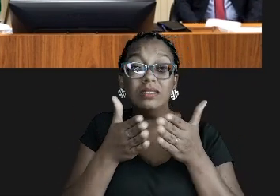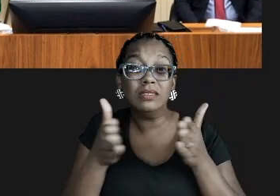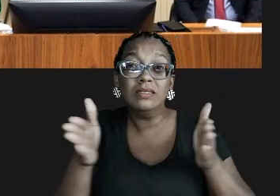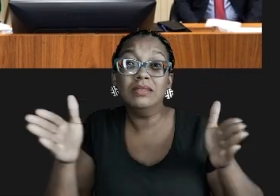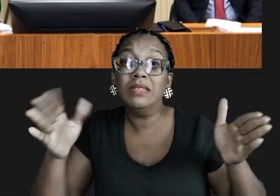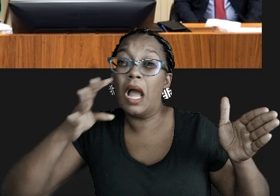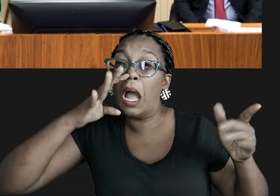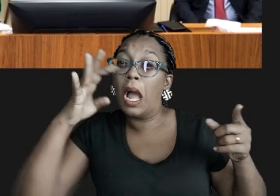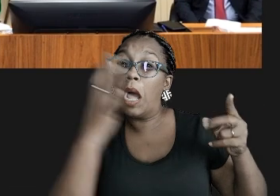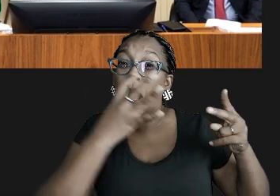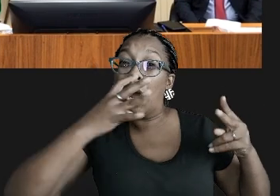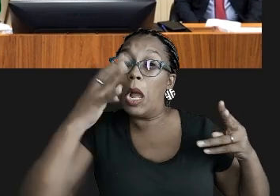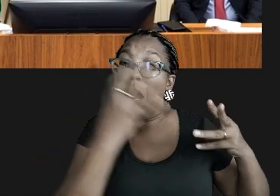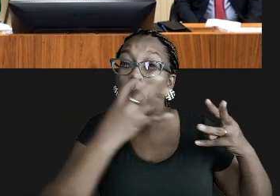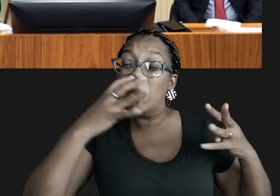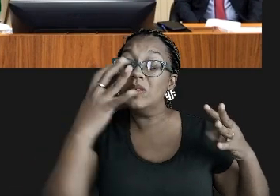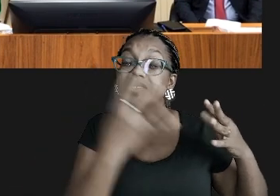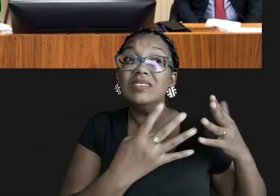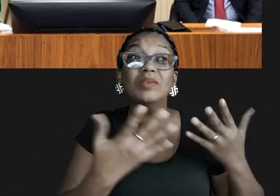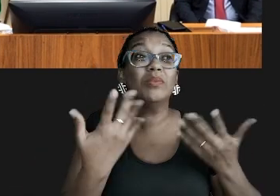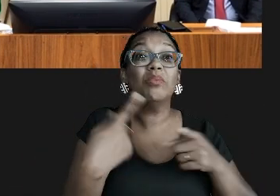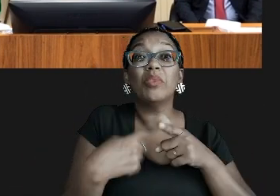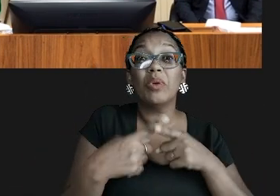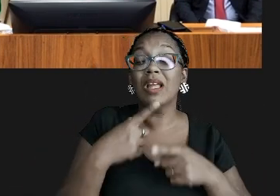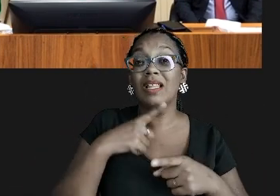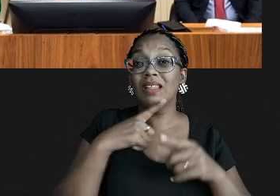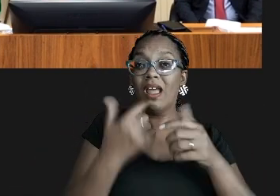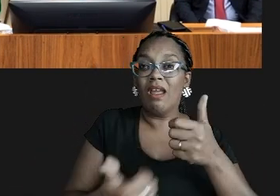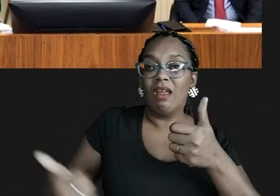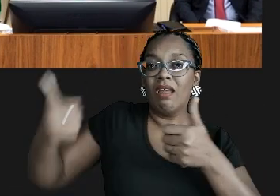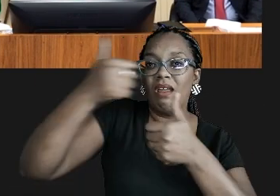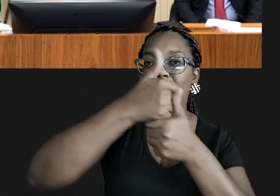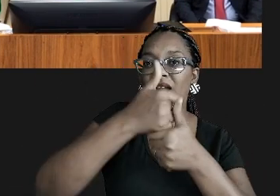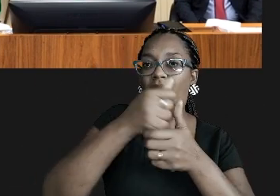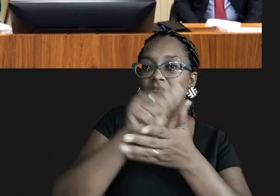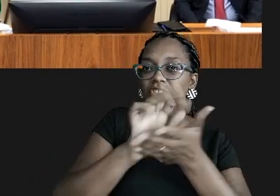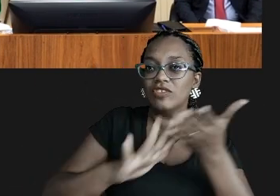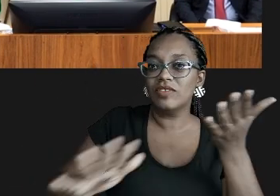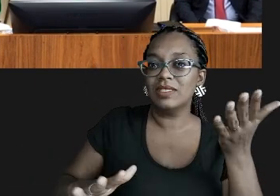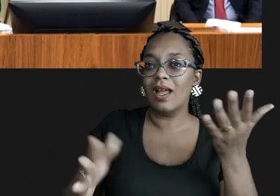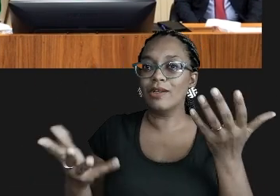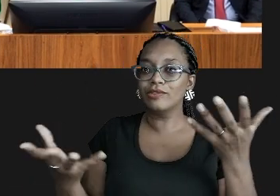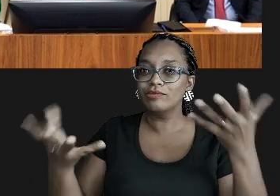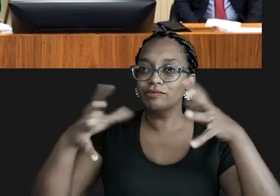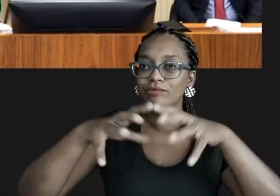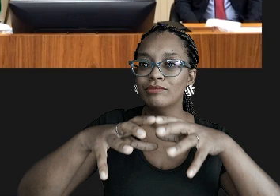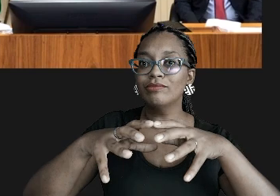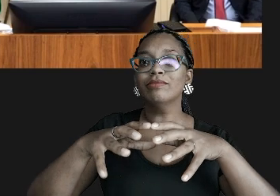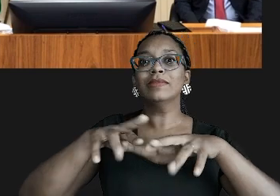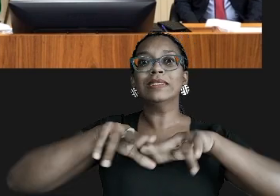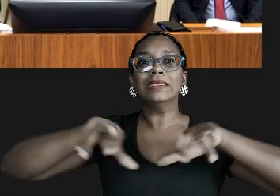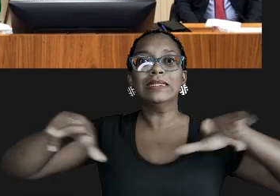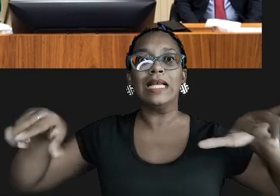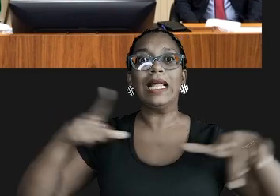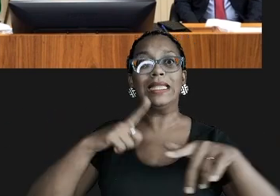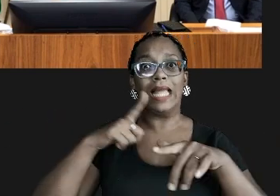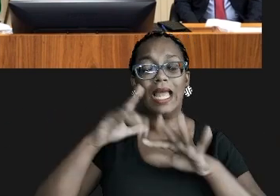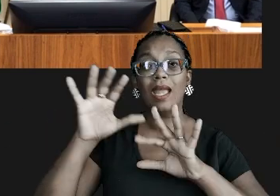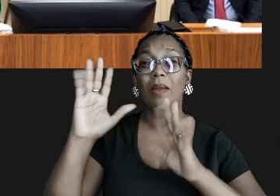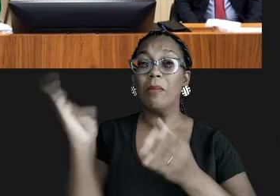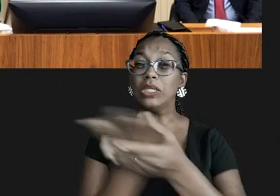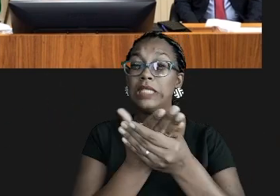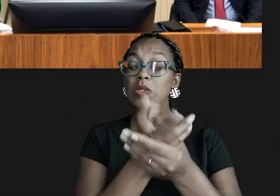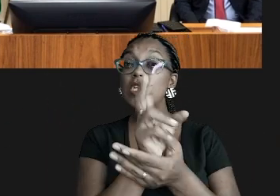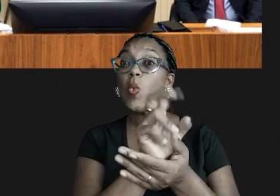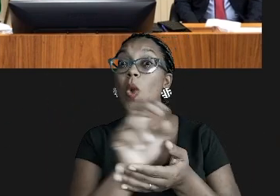extensa de acusados Porque existe uma sobreposição de atividades em conjunto etc Às vezes a gente tem processo que tem